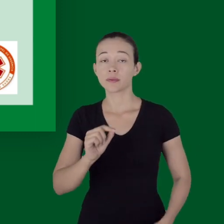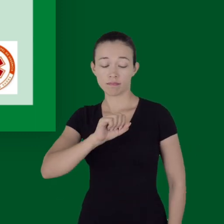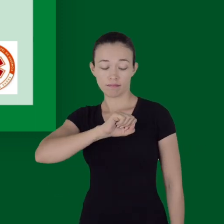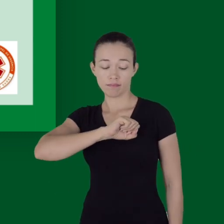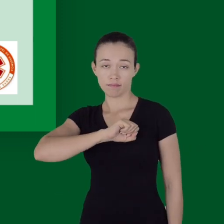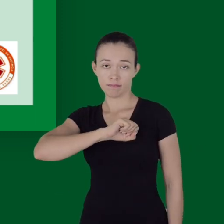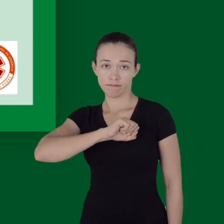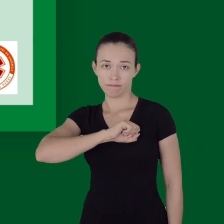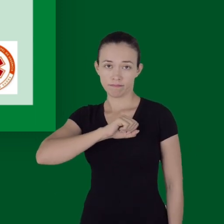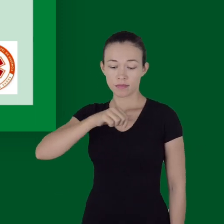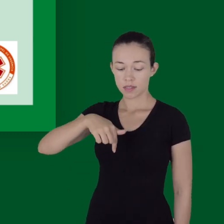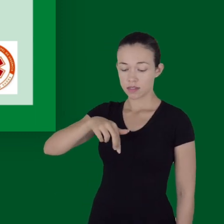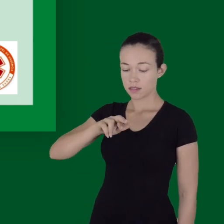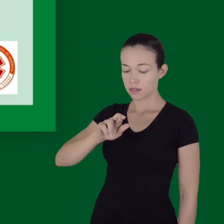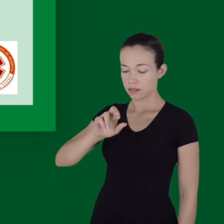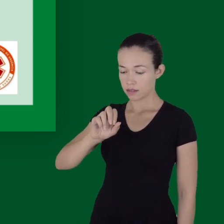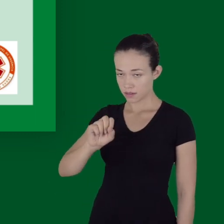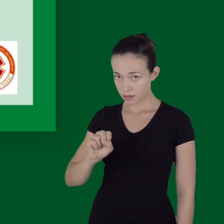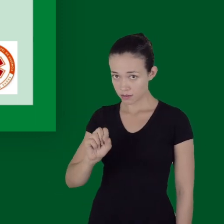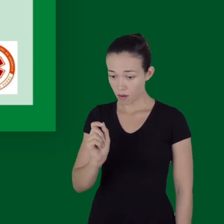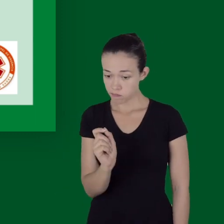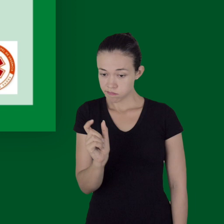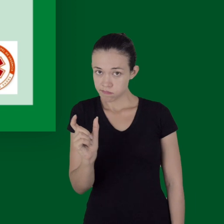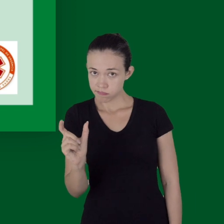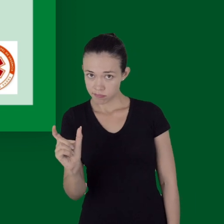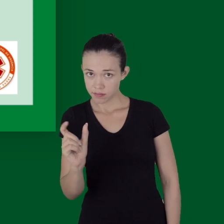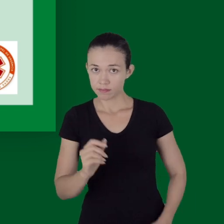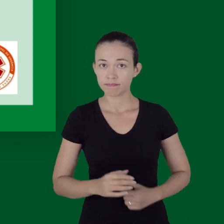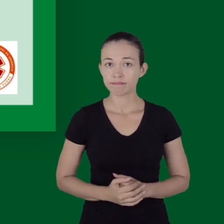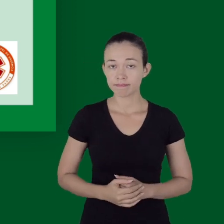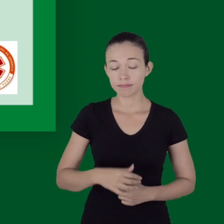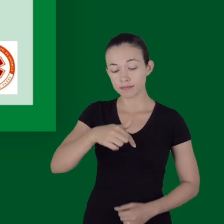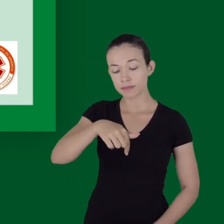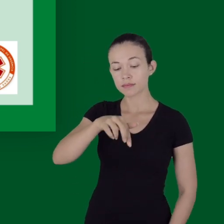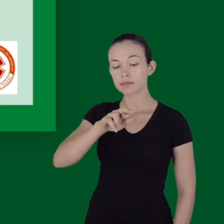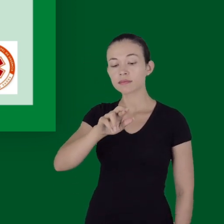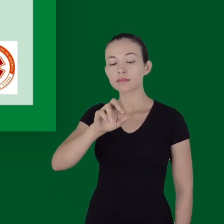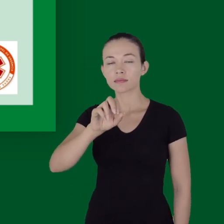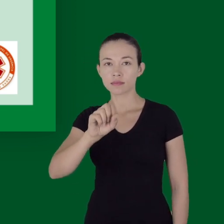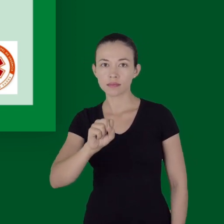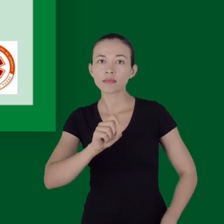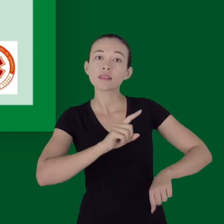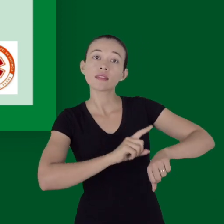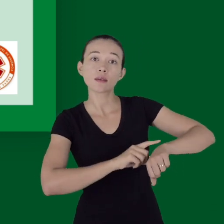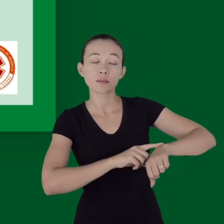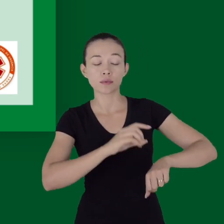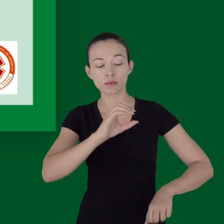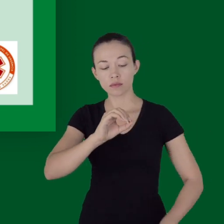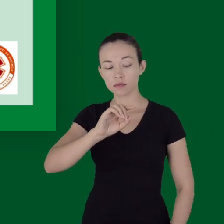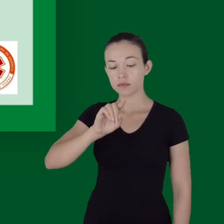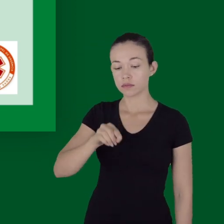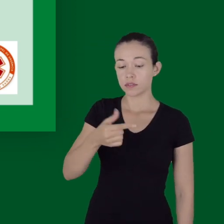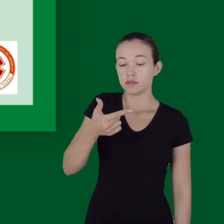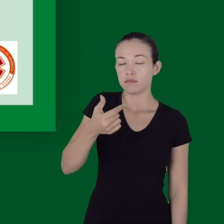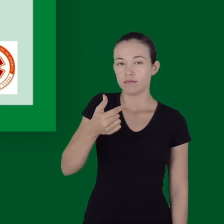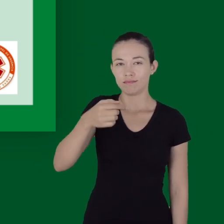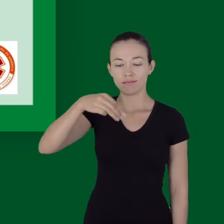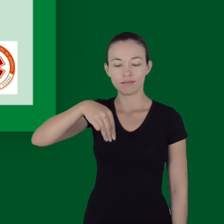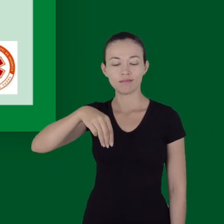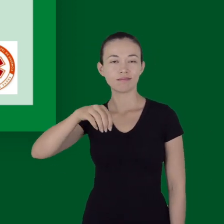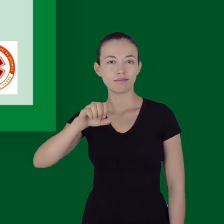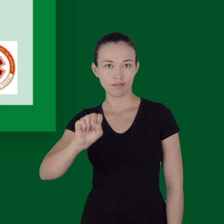Agora a gente vai falar das taquiarritmias com QRS alargado, que vai ter um QRS acima de 0,12